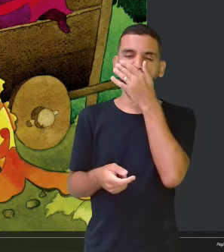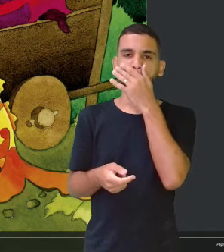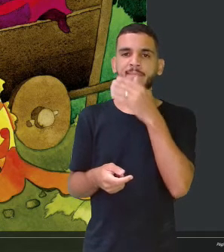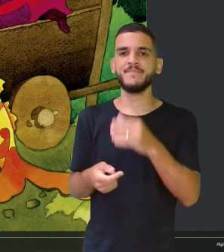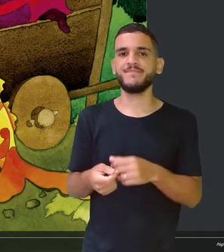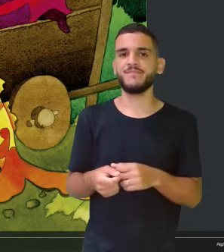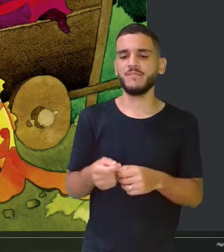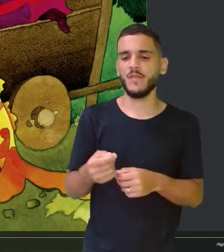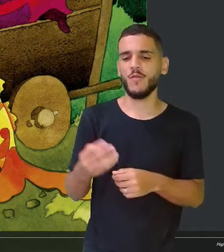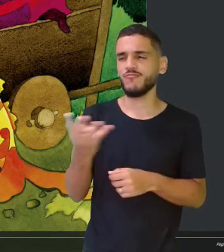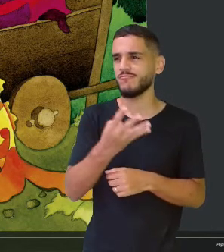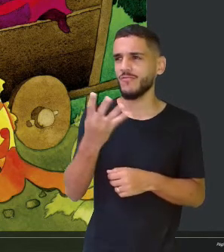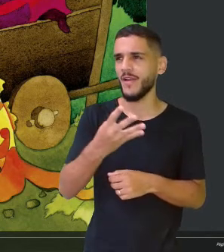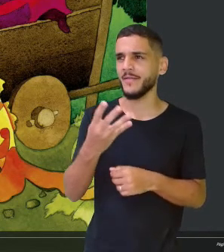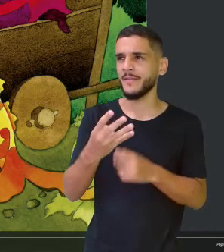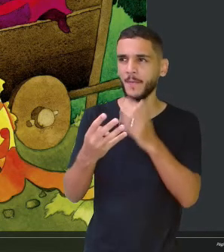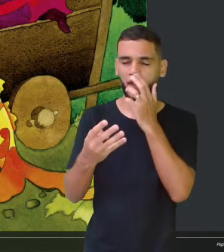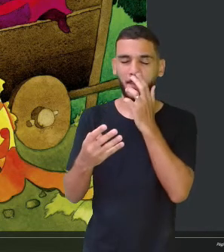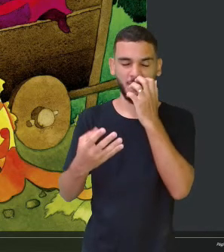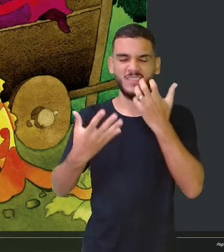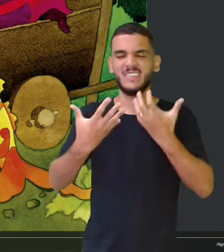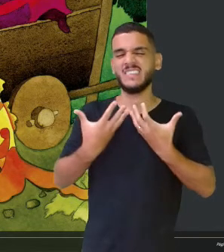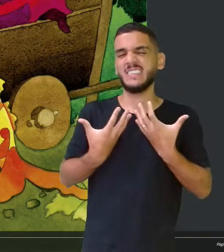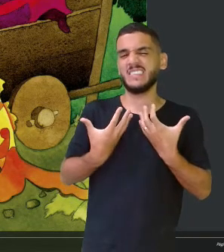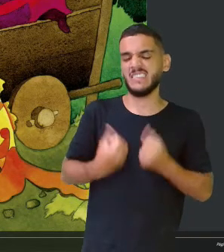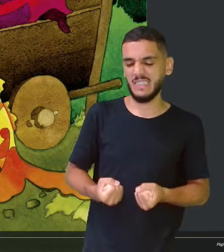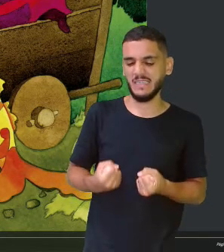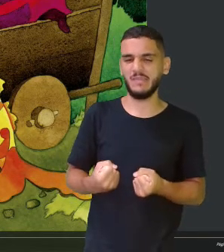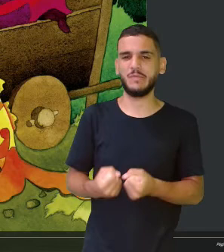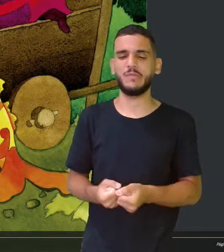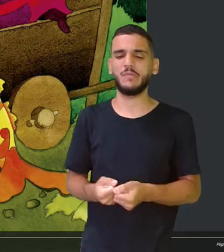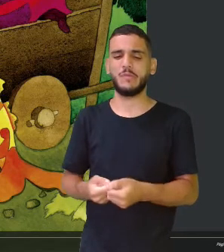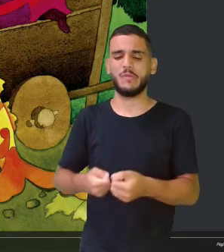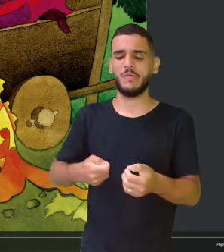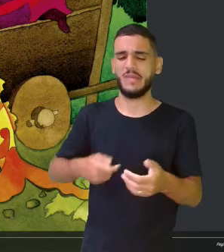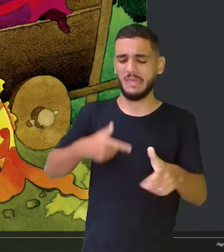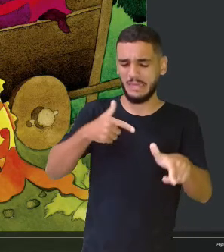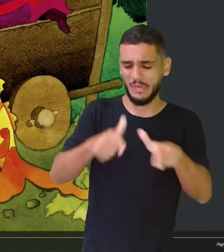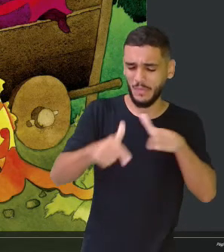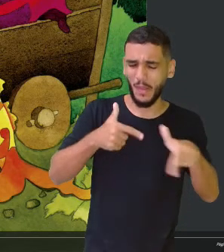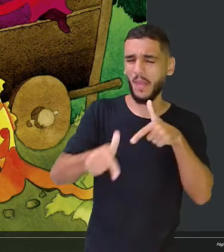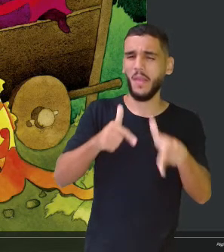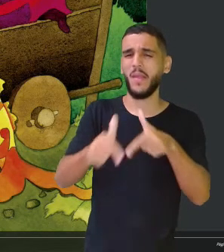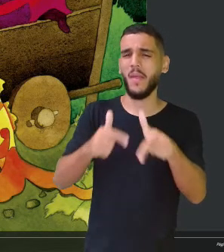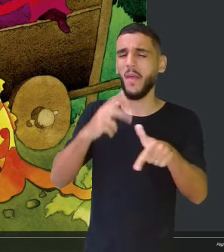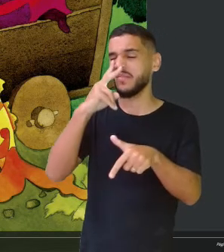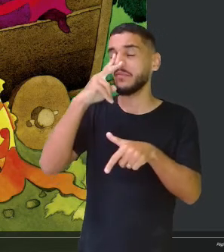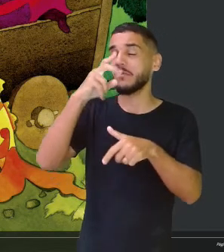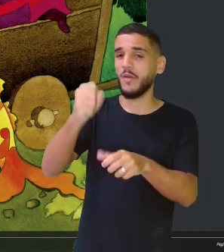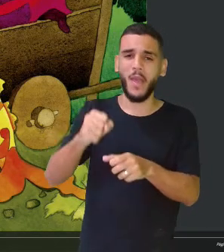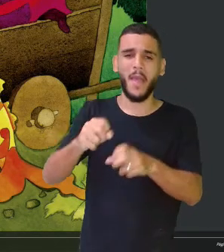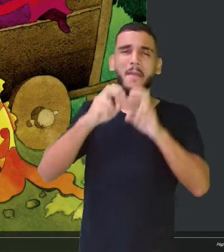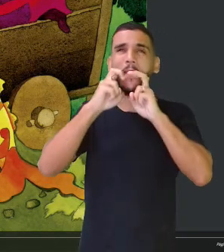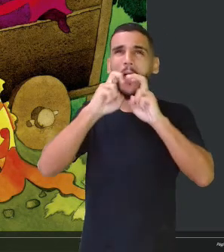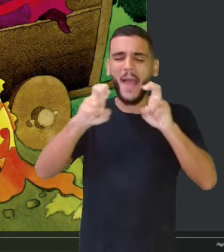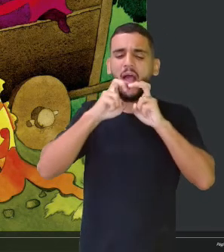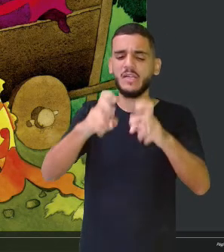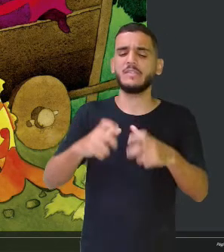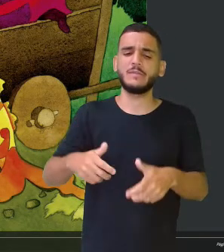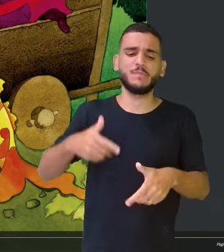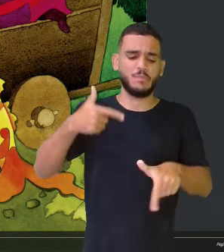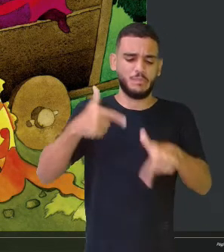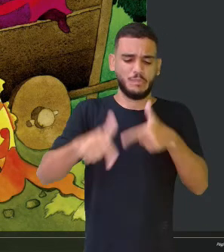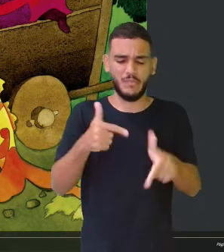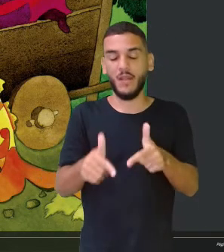numa carroça. Estavam cansados, buf, uf, ixi. Faziam força, gemiam, bufavam, mas